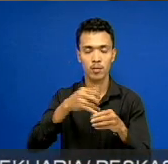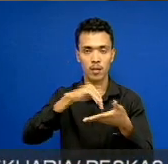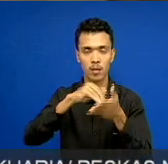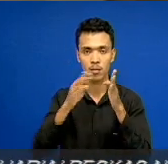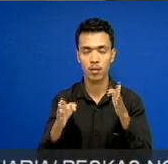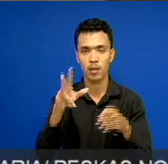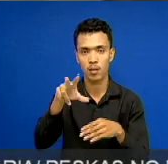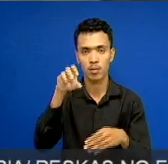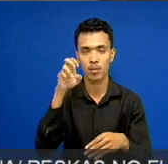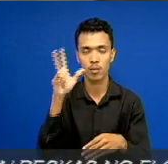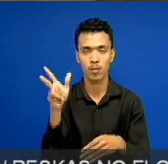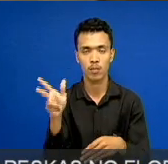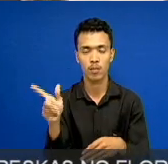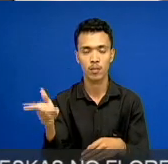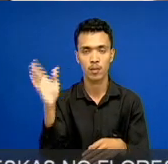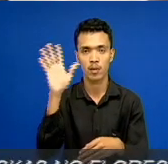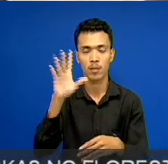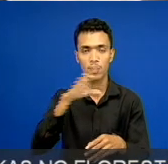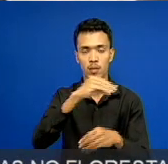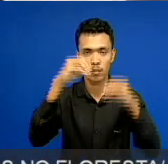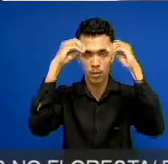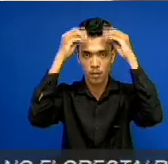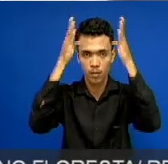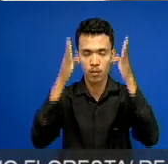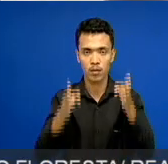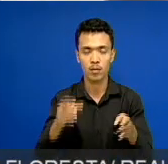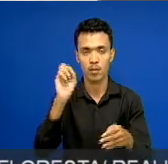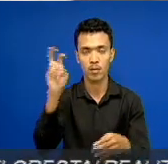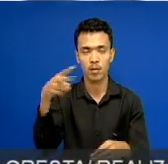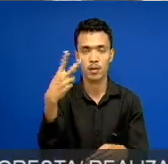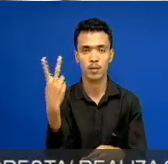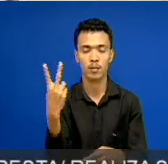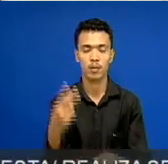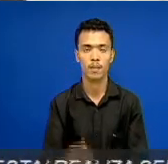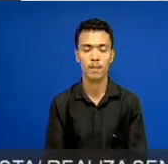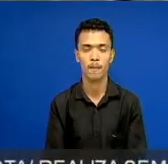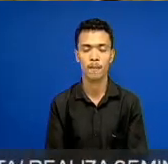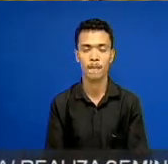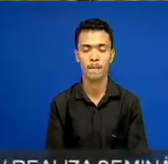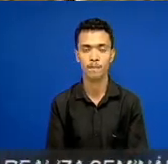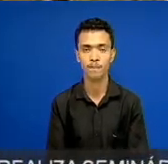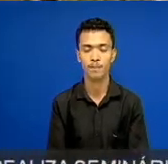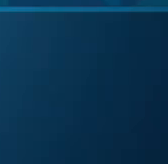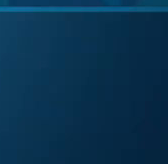luresin lima, no profesor sa no luresin rua. Husi Baucau, Pedro de Almeida, ba